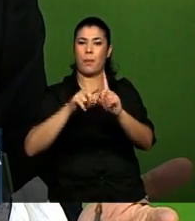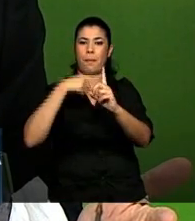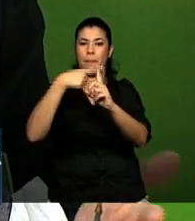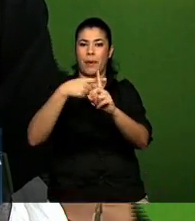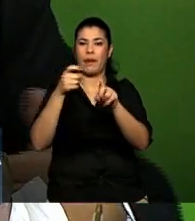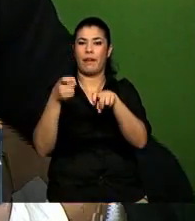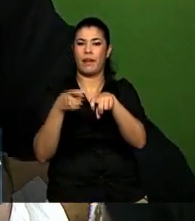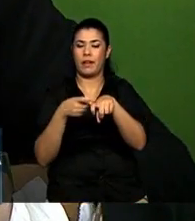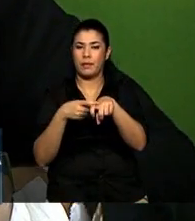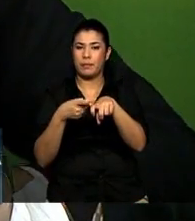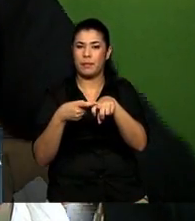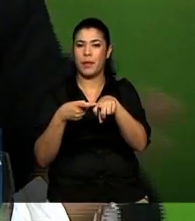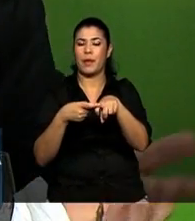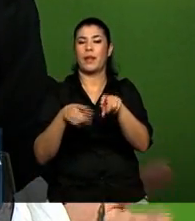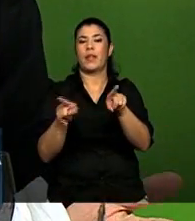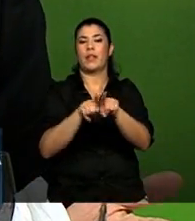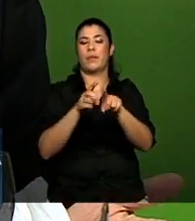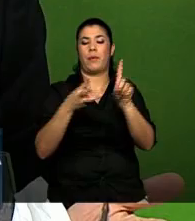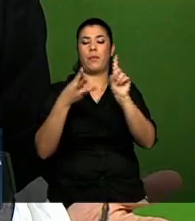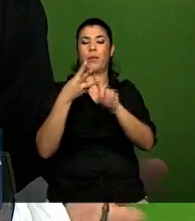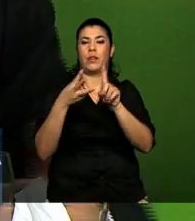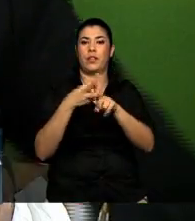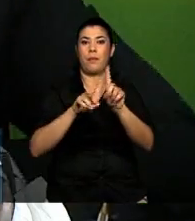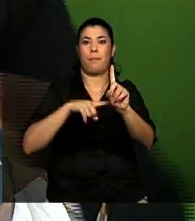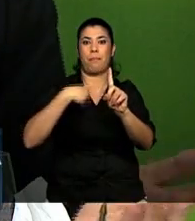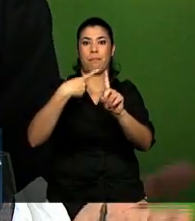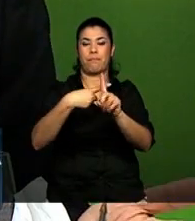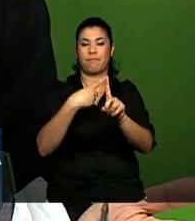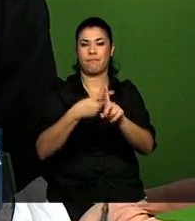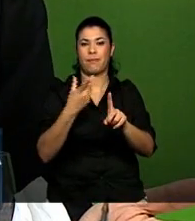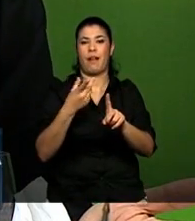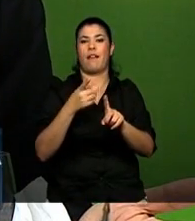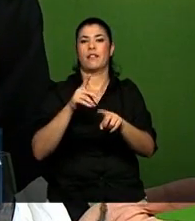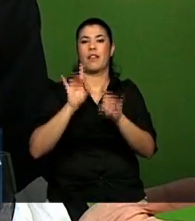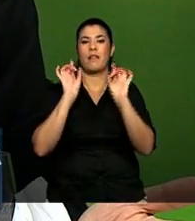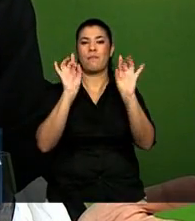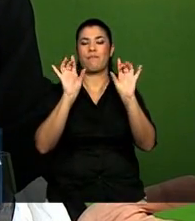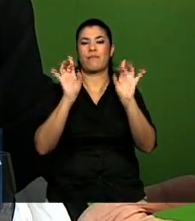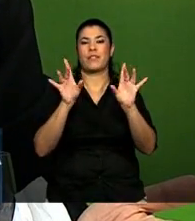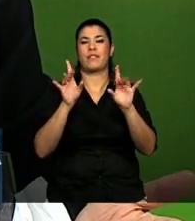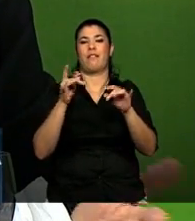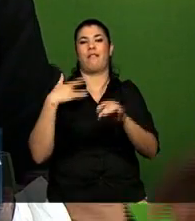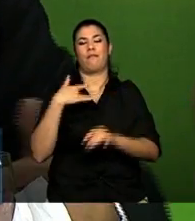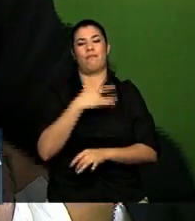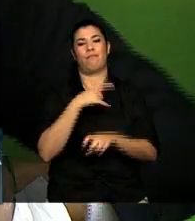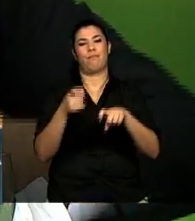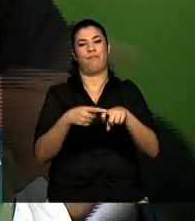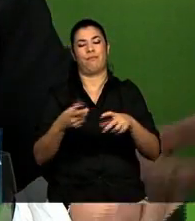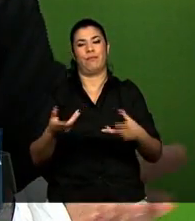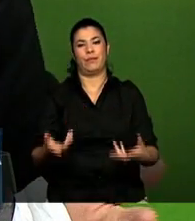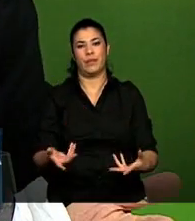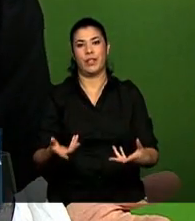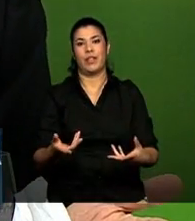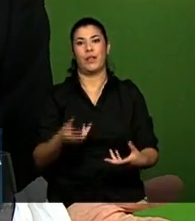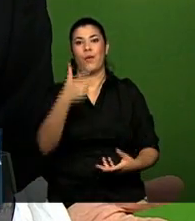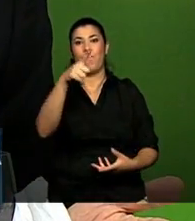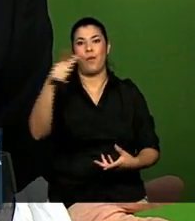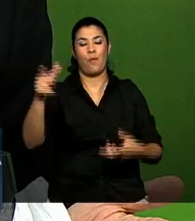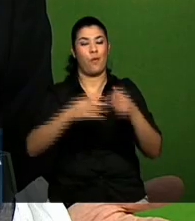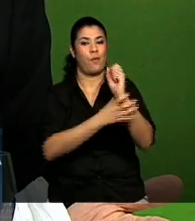especialidades nós estamos qualificando bolsa família um conjunto de programas exatamente para assegurar a